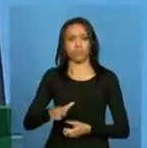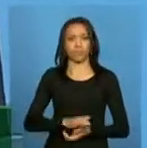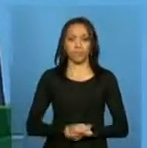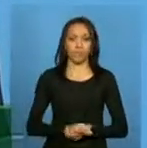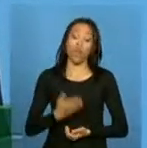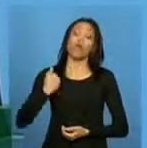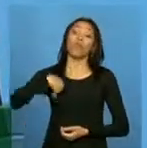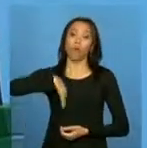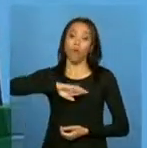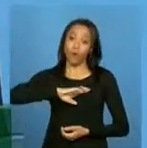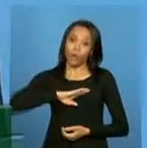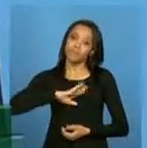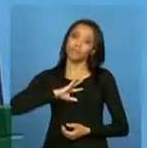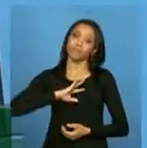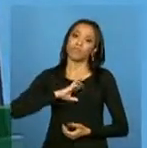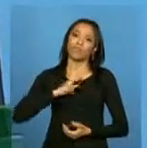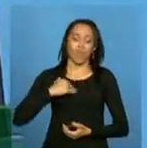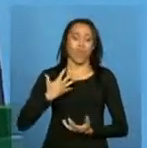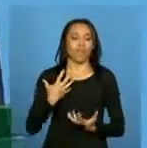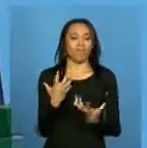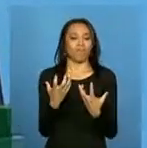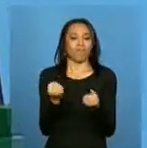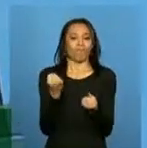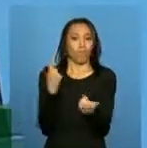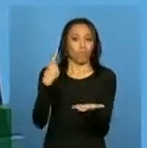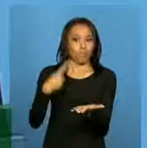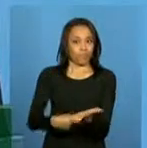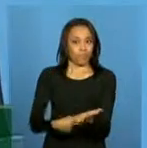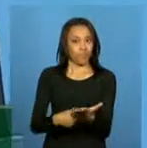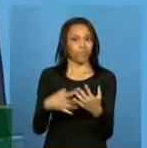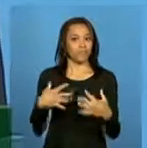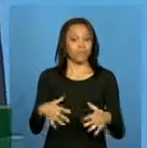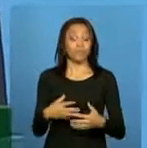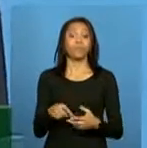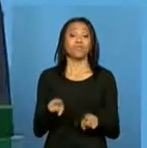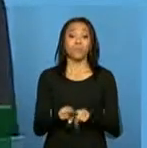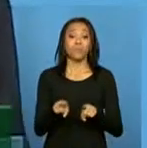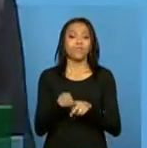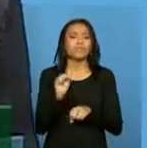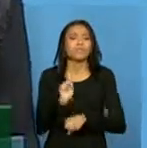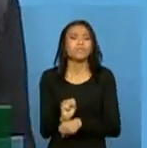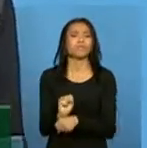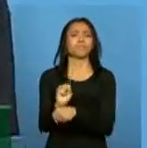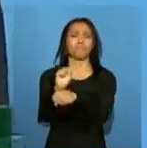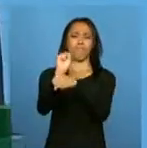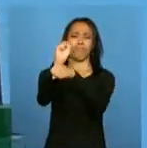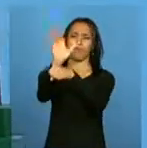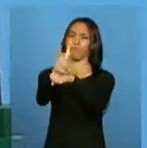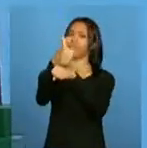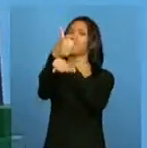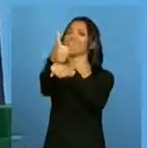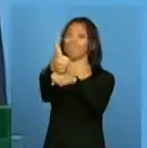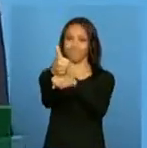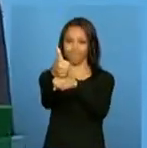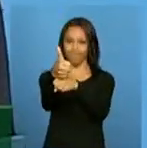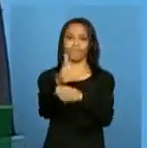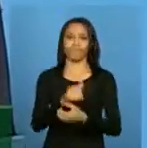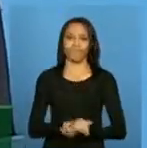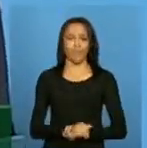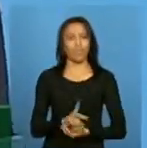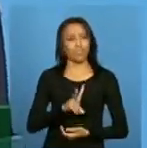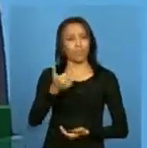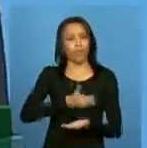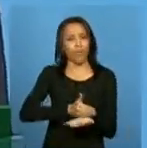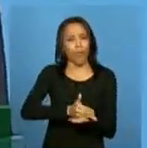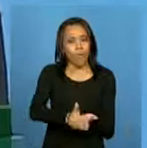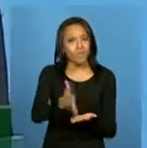Levaremos isso como um profundo compromisso e com muita esperança. Assim, começaremos o